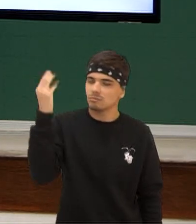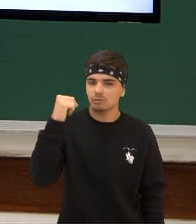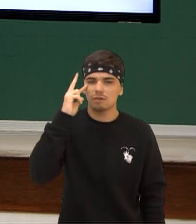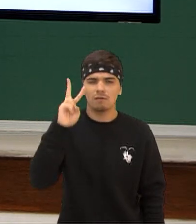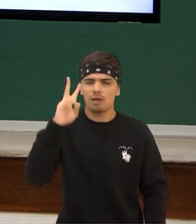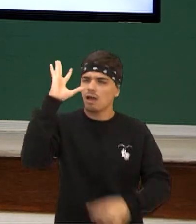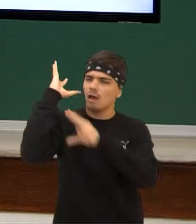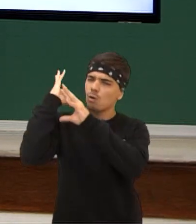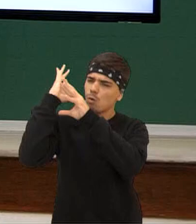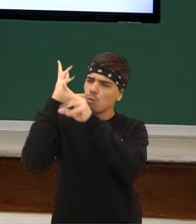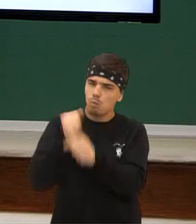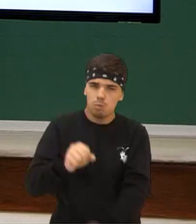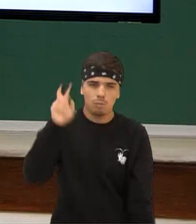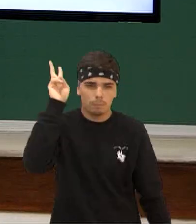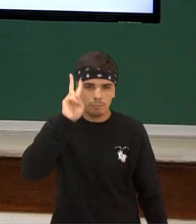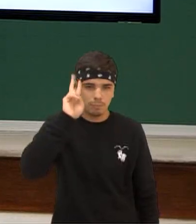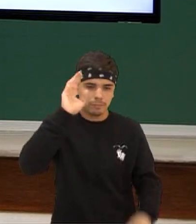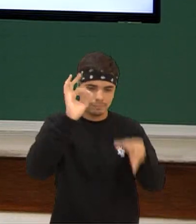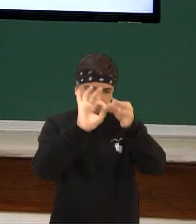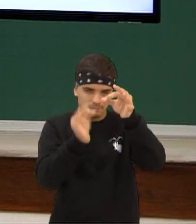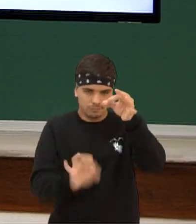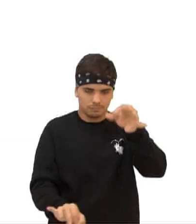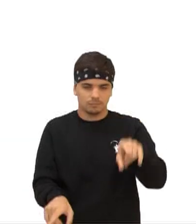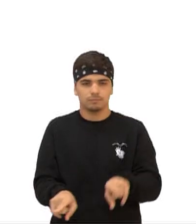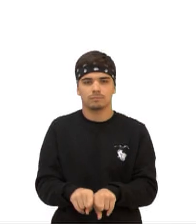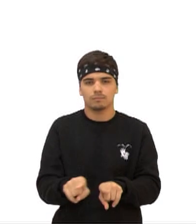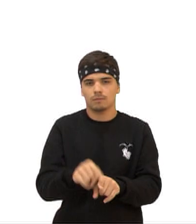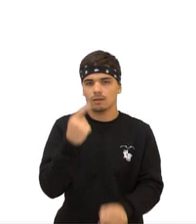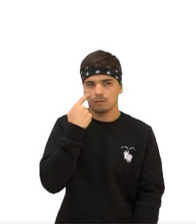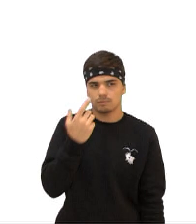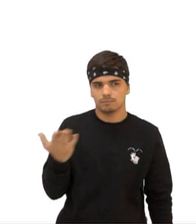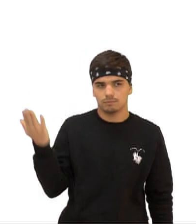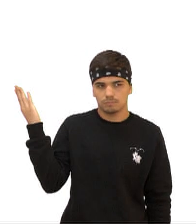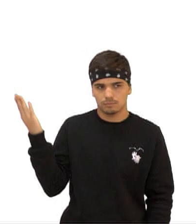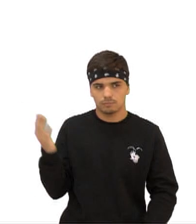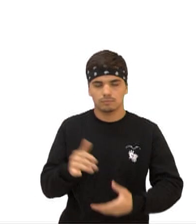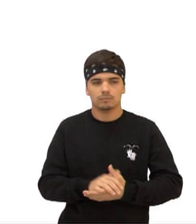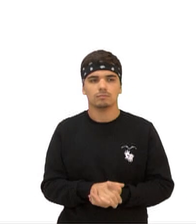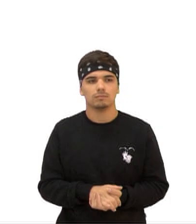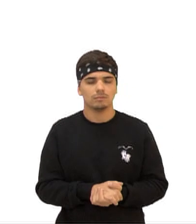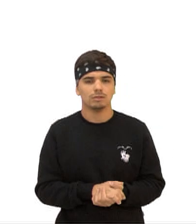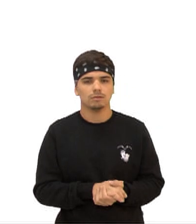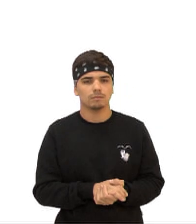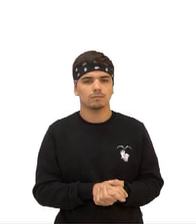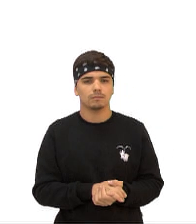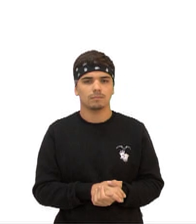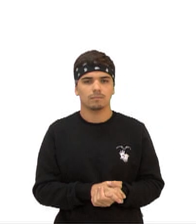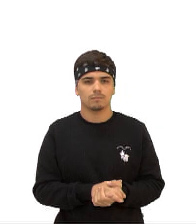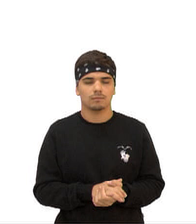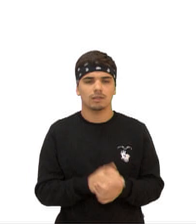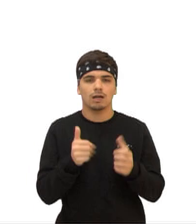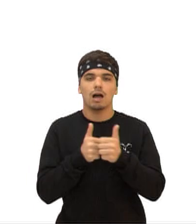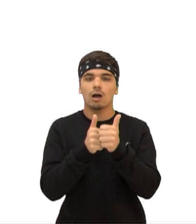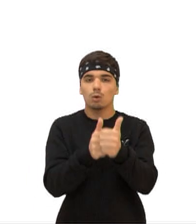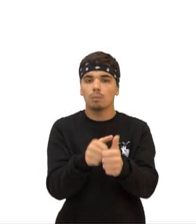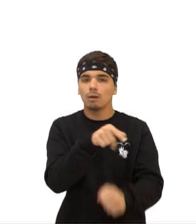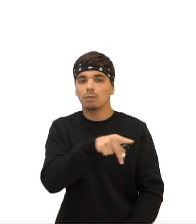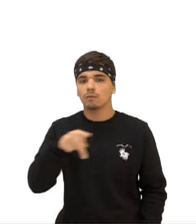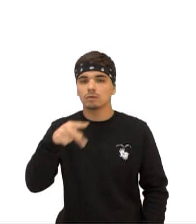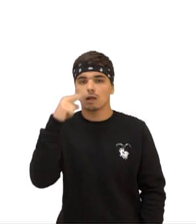que em toda a história dela ok vamos lá Sheila sharma e zenartz foram lucknow índia